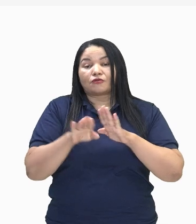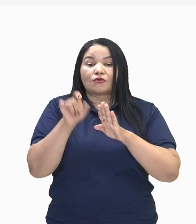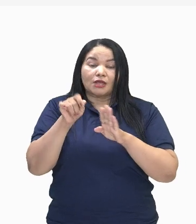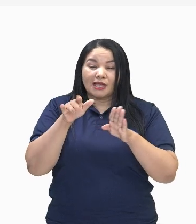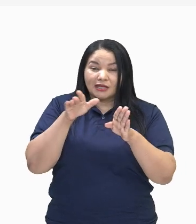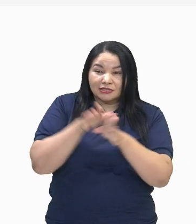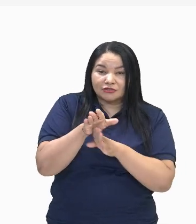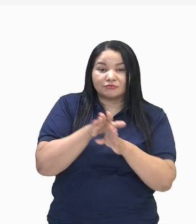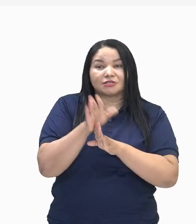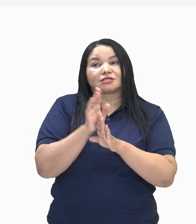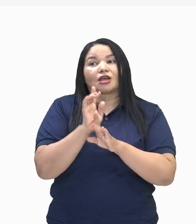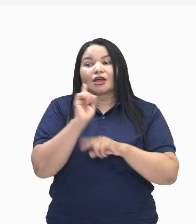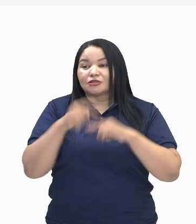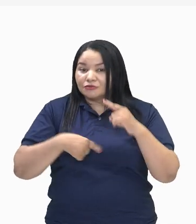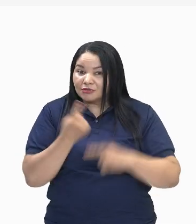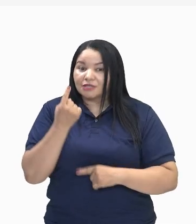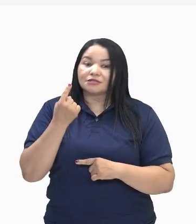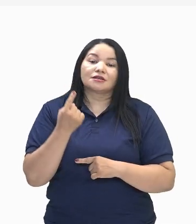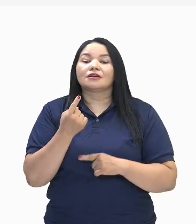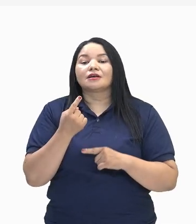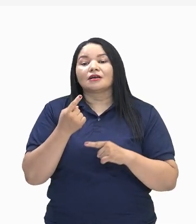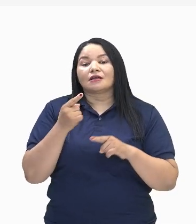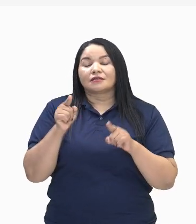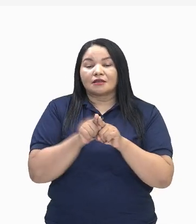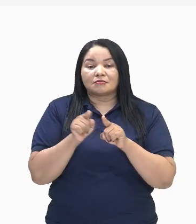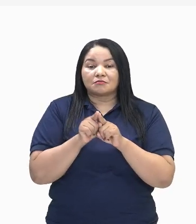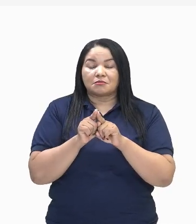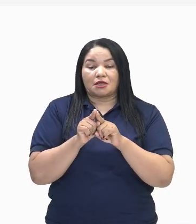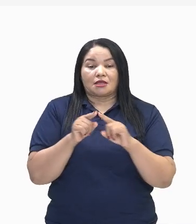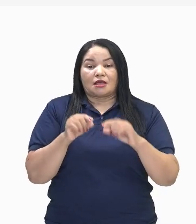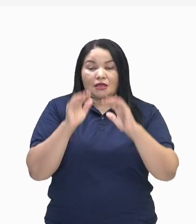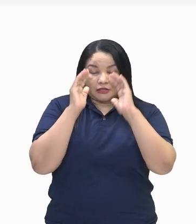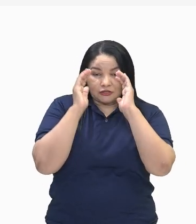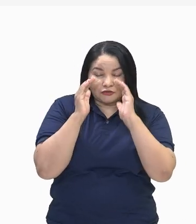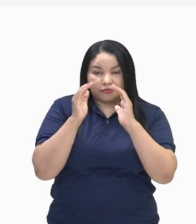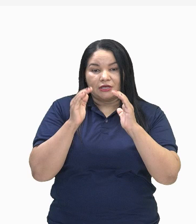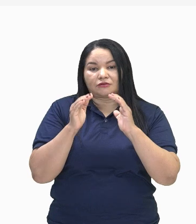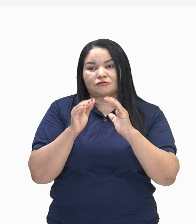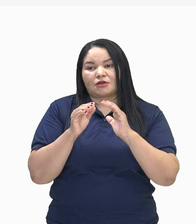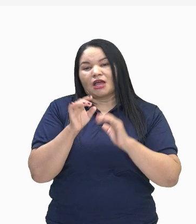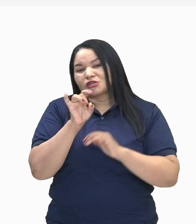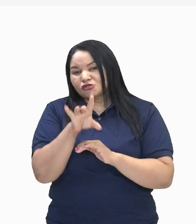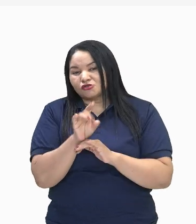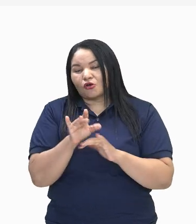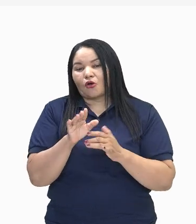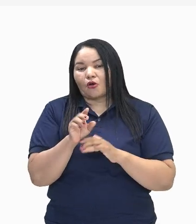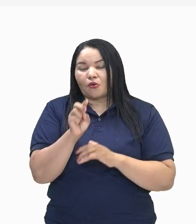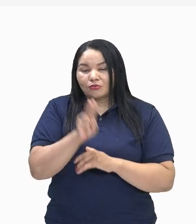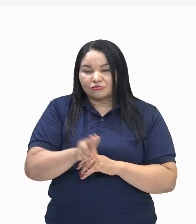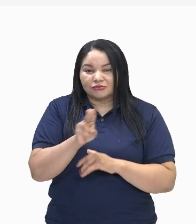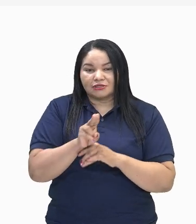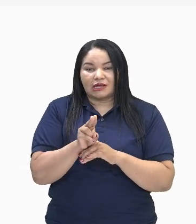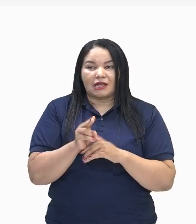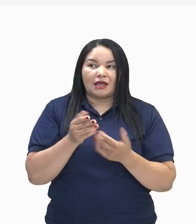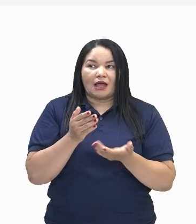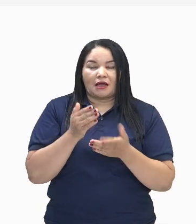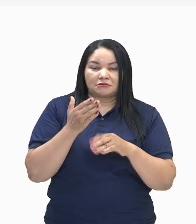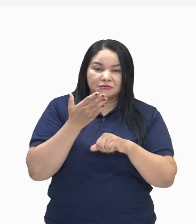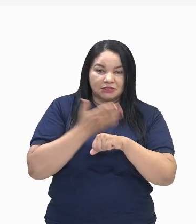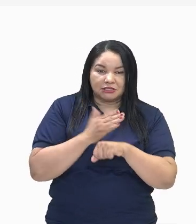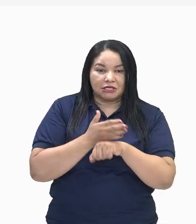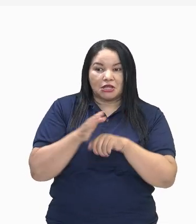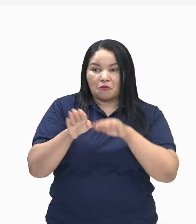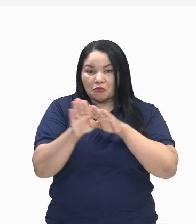disciplina, superação pessoal, respeito, né? Não é só para você utilizar ali na prática do Kung Fu,